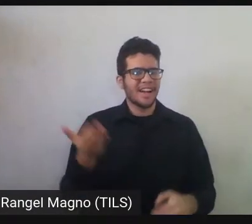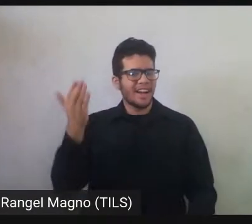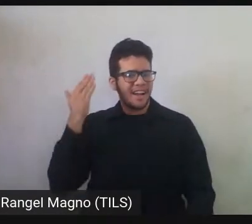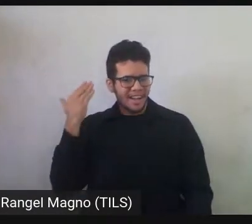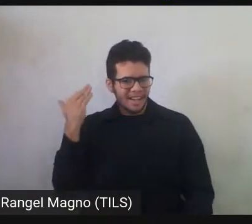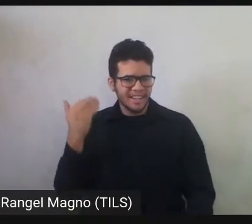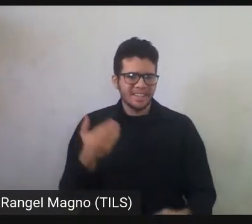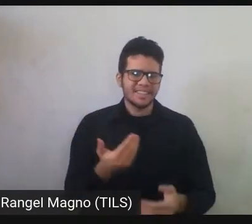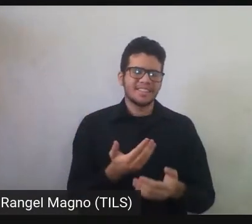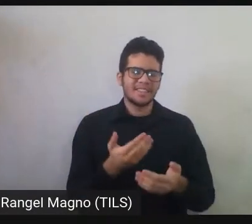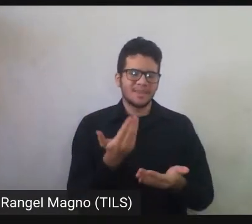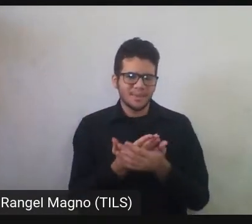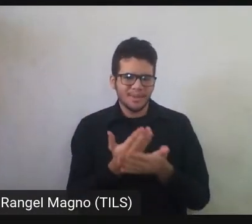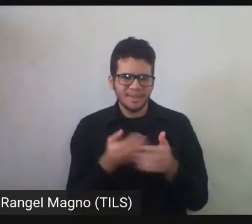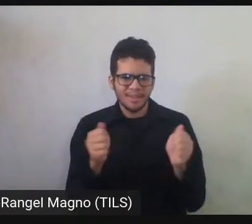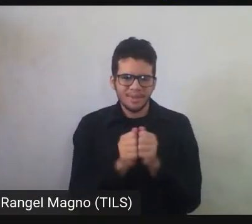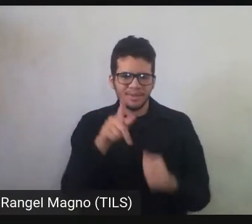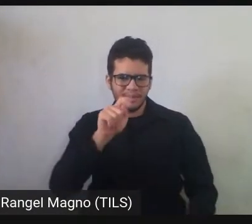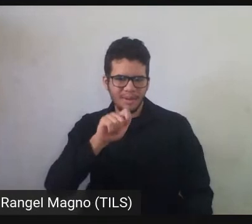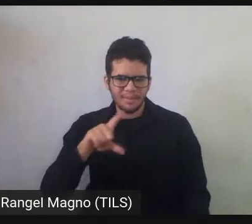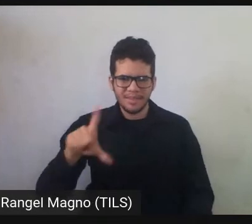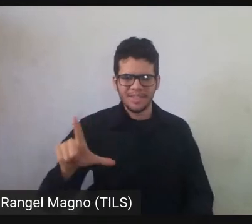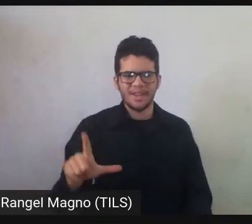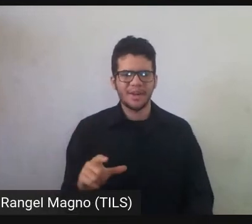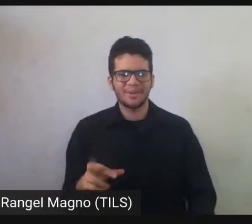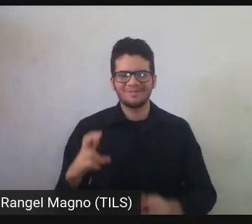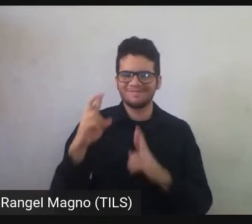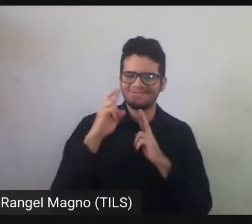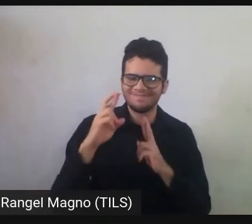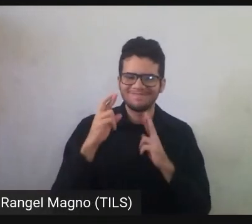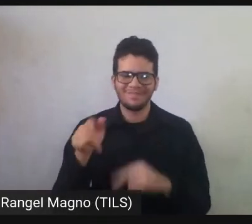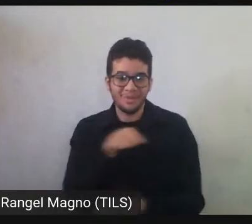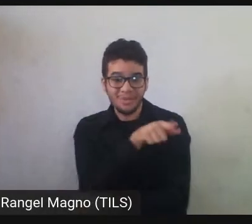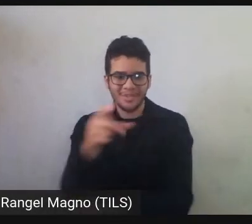imperdível aguardamos a participação de vocês e até logo aí Obrigado.